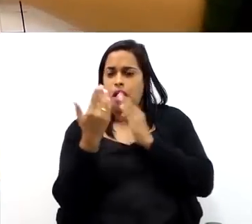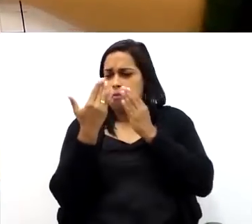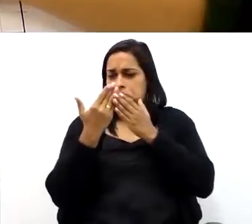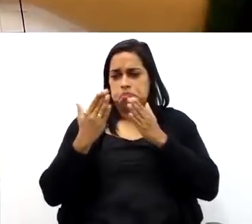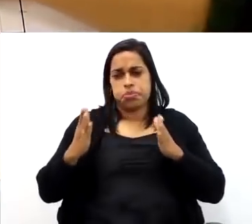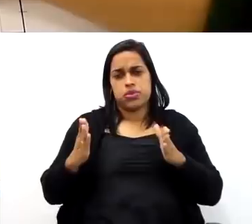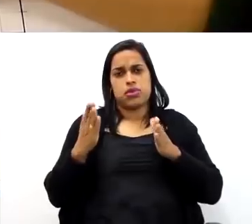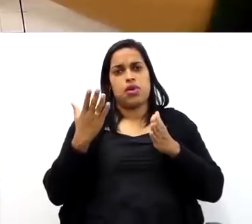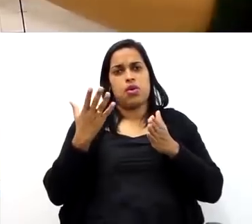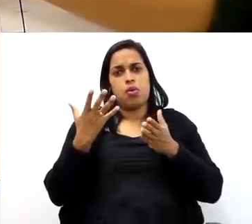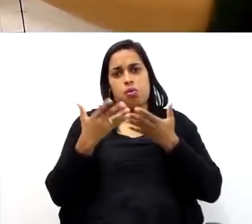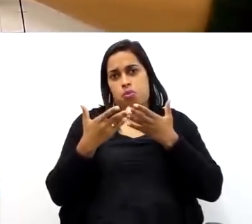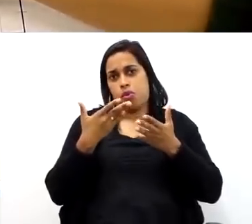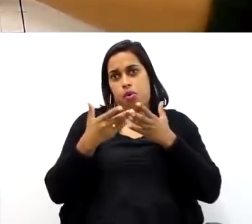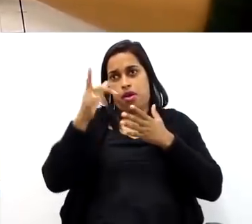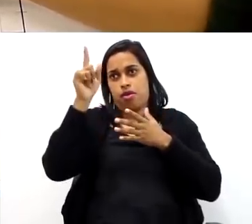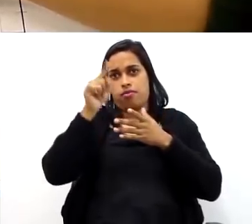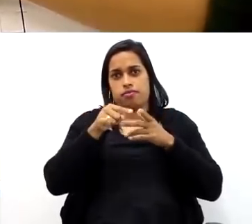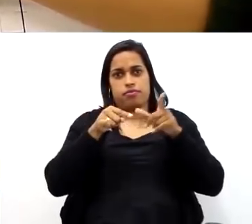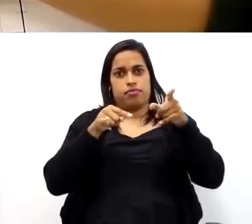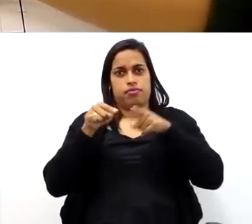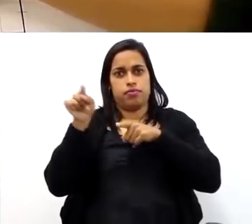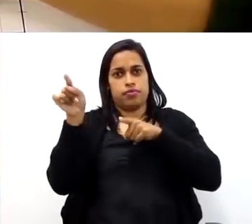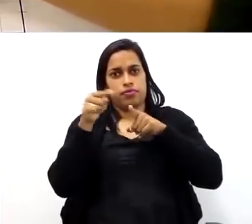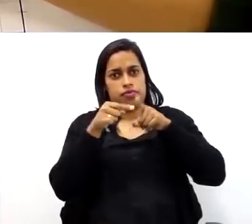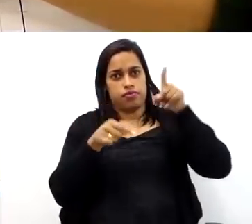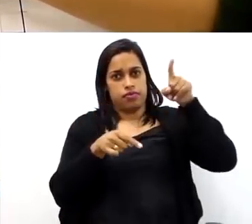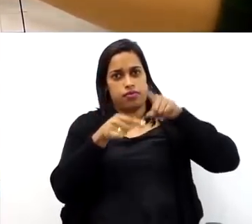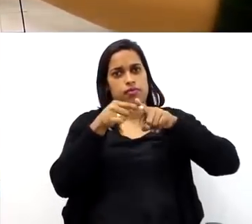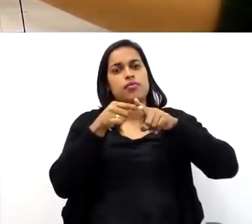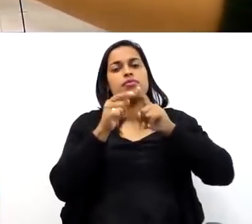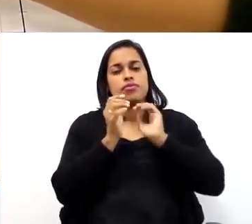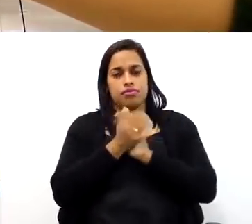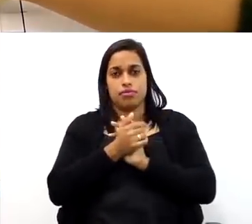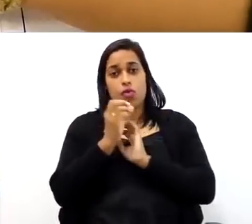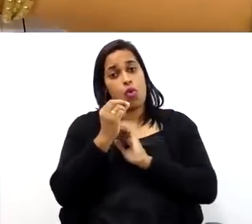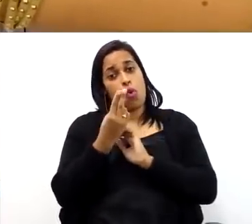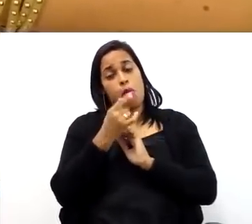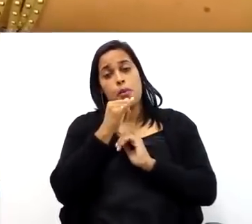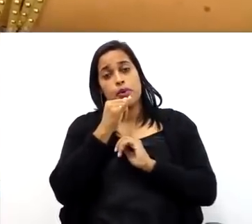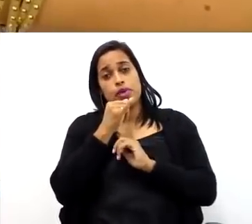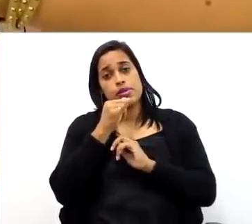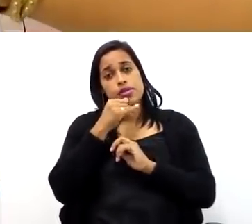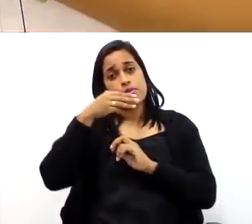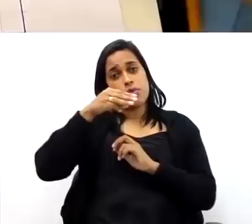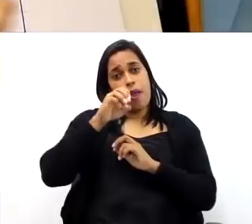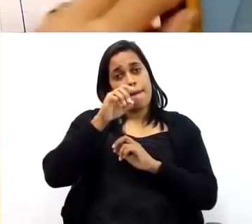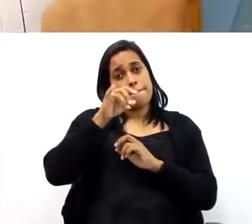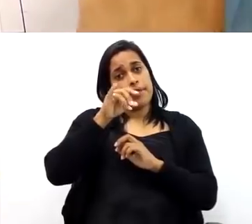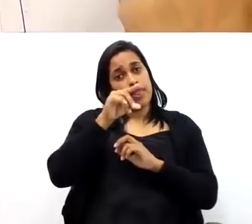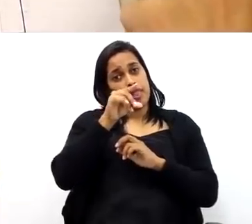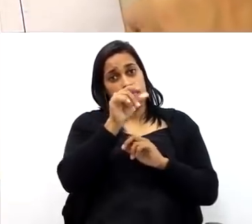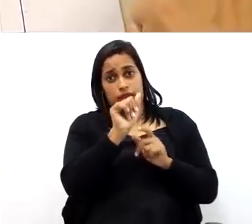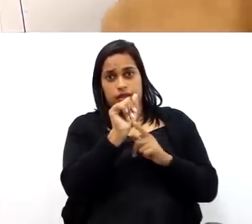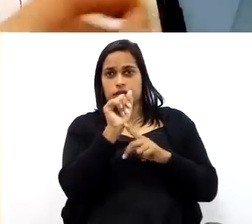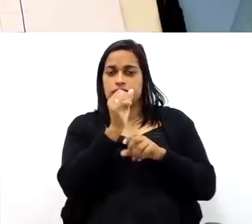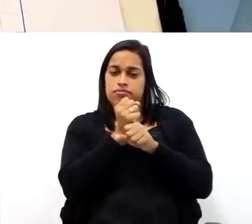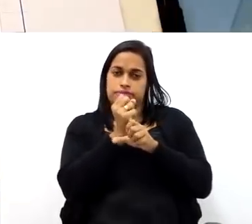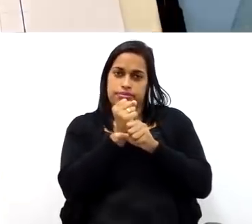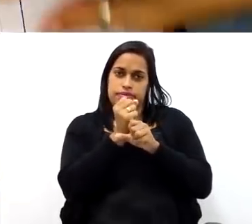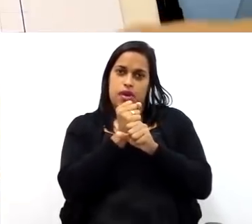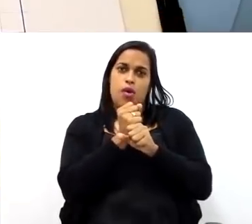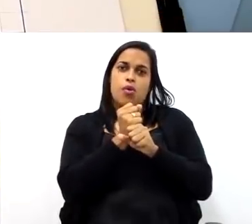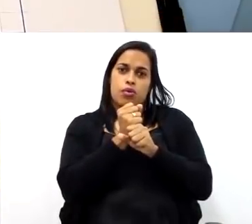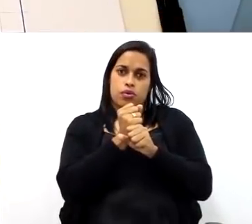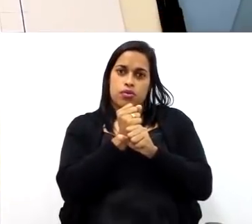linhas de terra, abriu na medida que você quer levar para o eixo e leva a medida, ou como eu já fiz